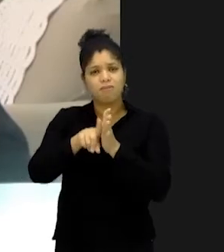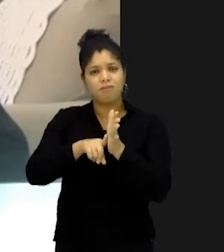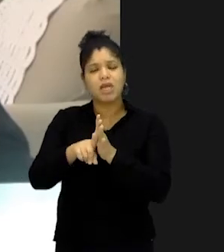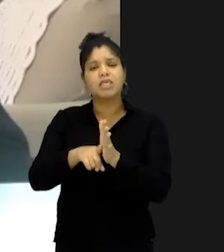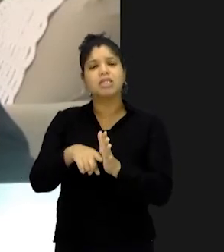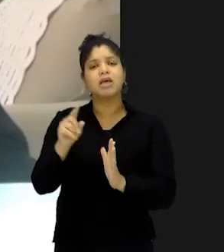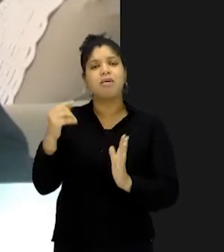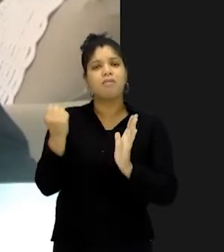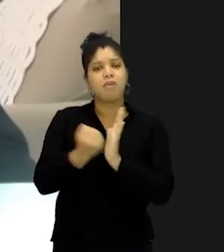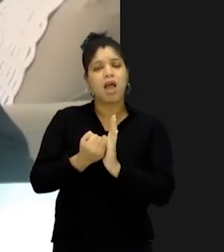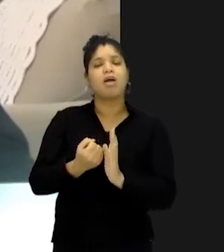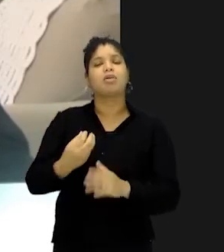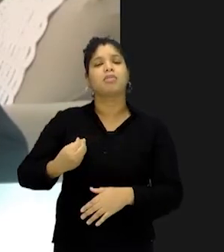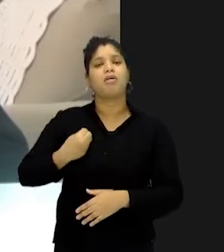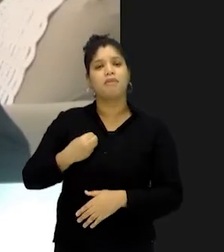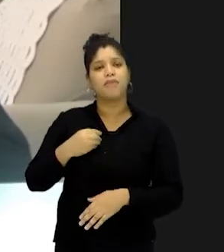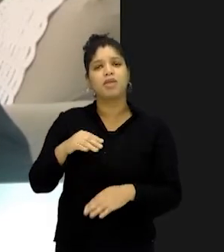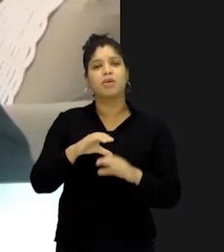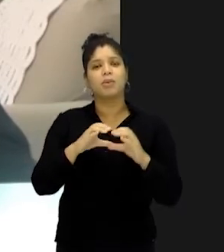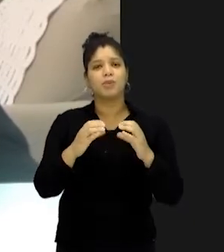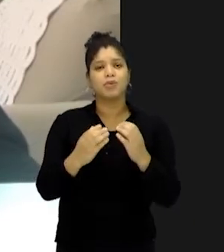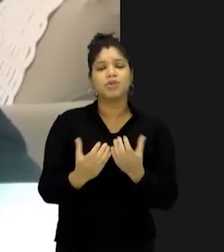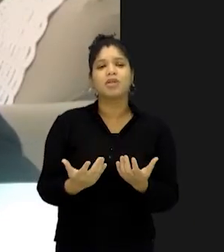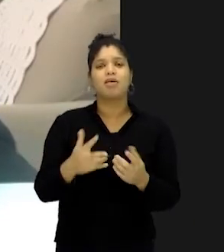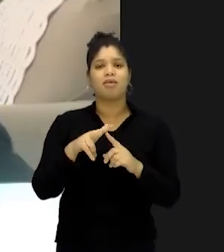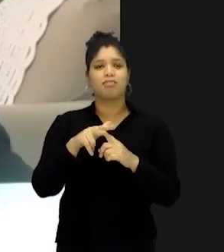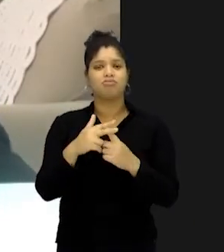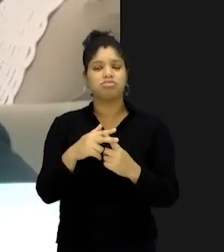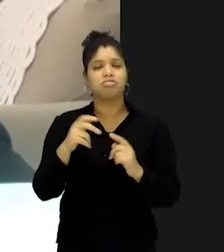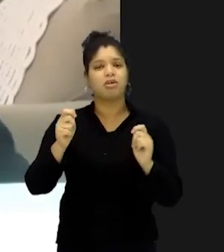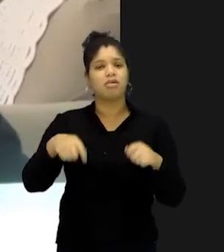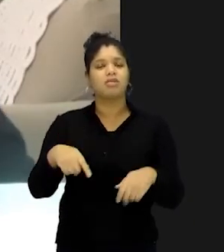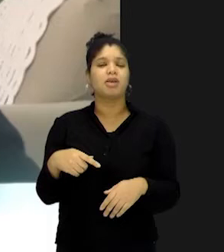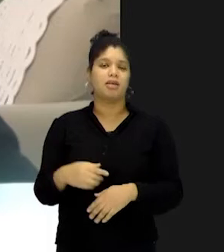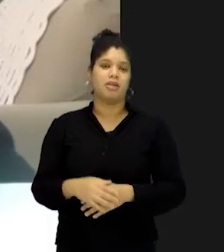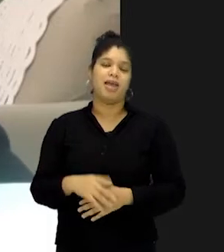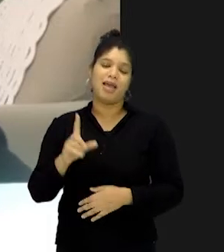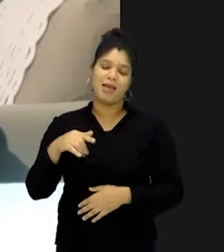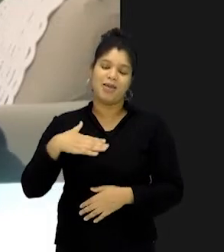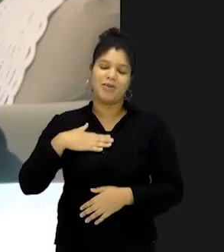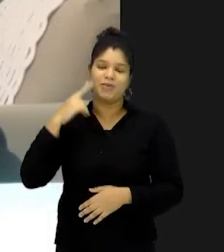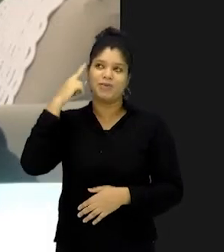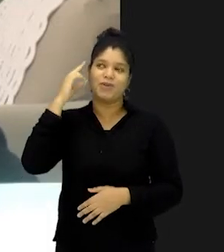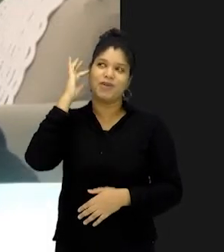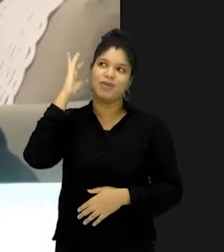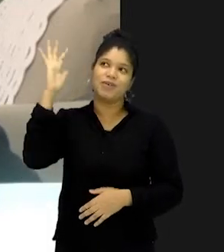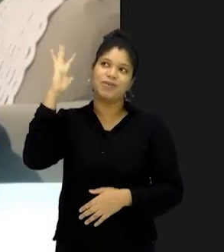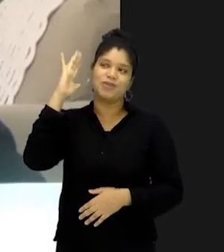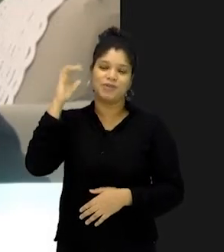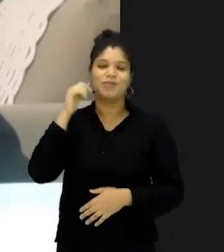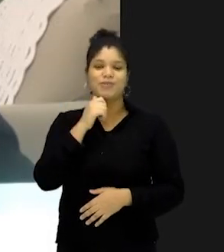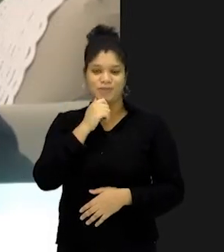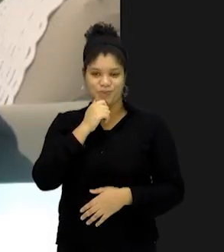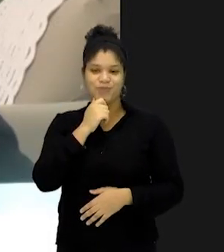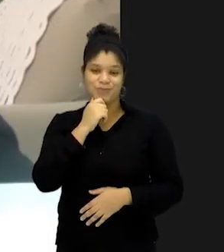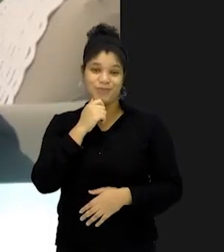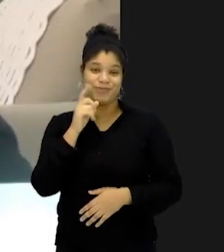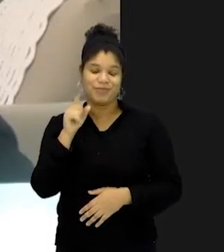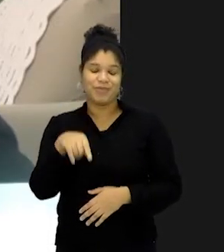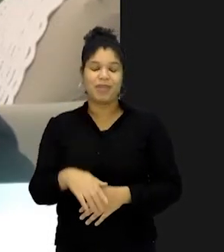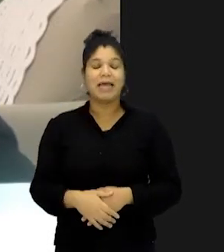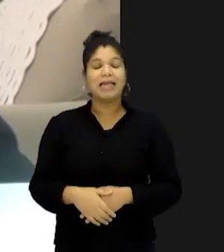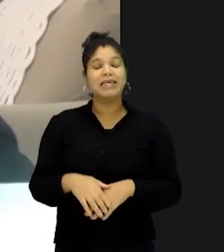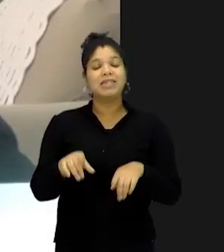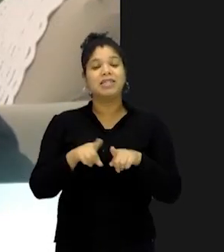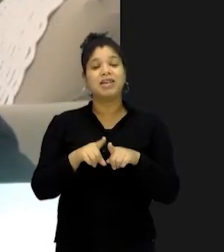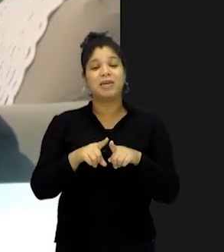no cotidiano da vida das pessoas. Esse é meu sonho, né? E favorecer para acabar